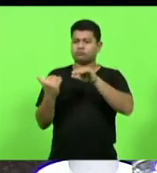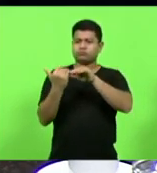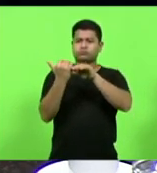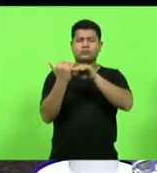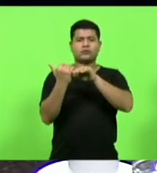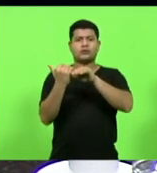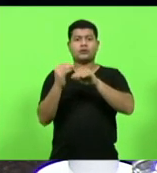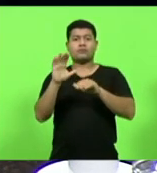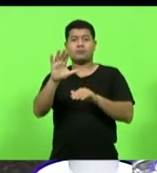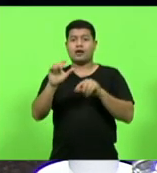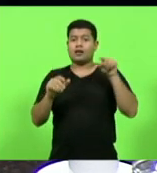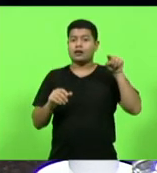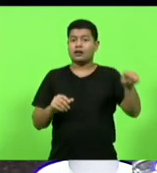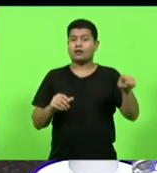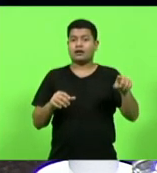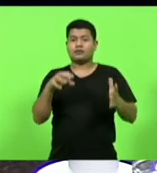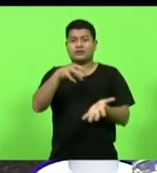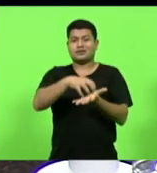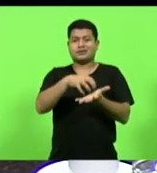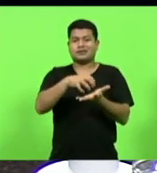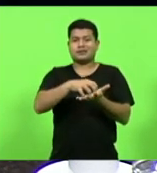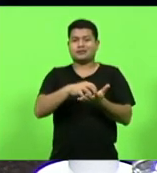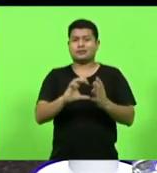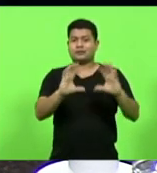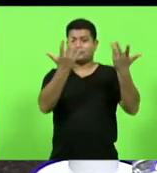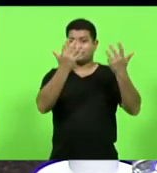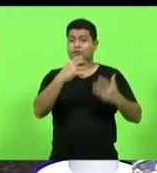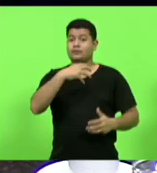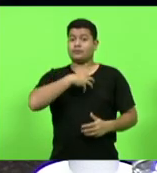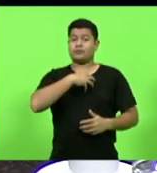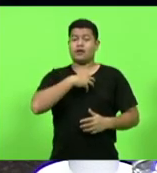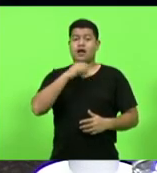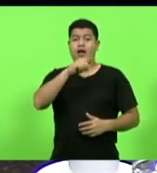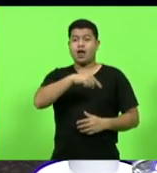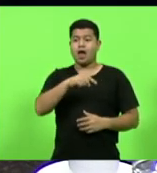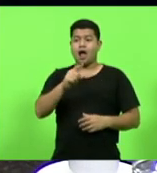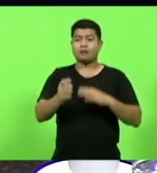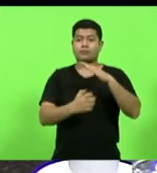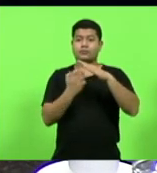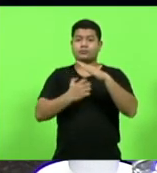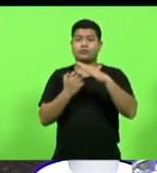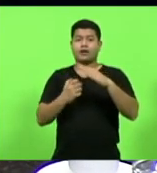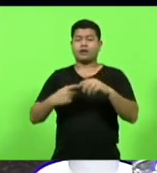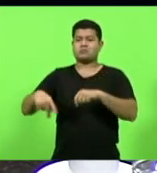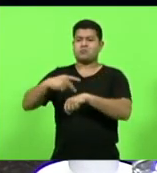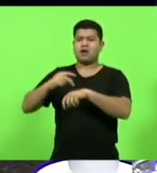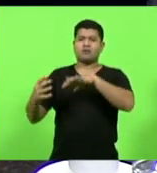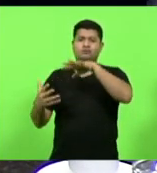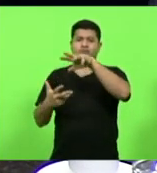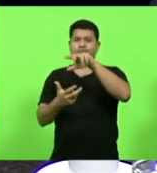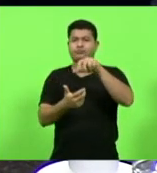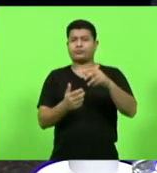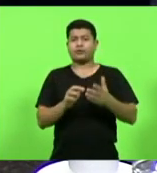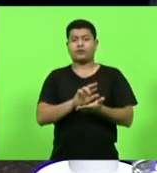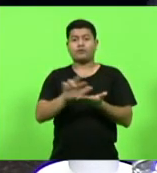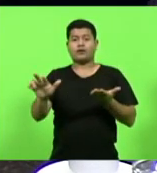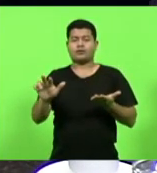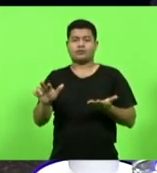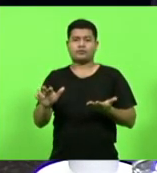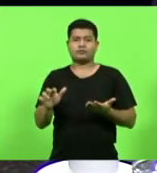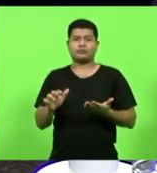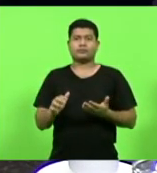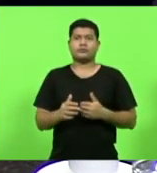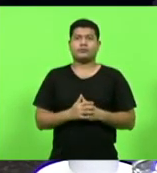lá, o Centro de Eventos de Salvador, a empresa é uma multinacional que atua em mais de 10 países.